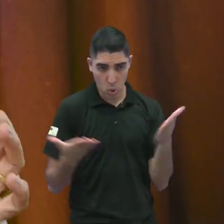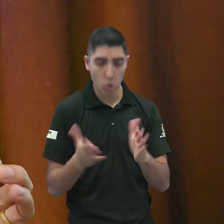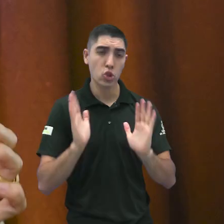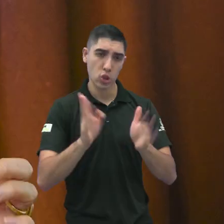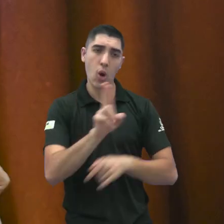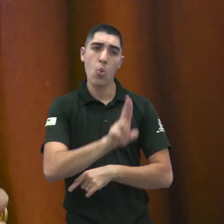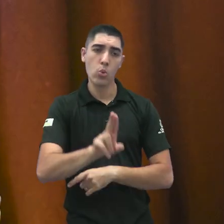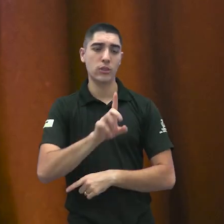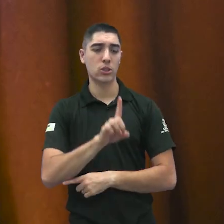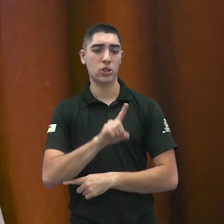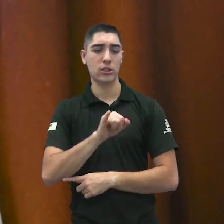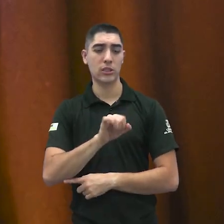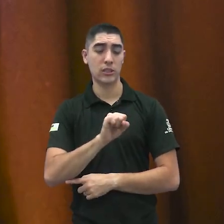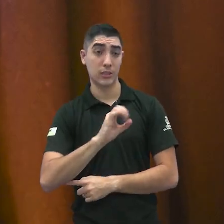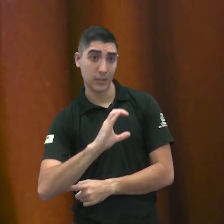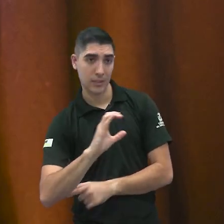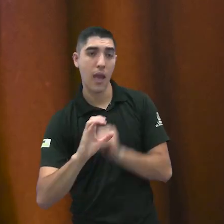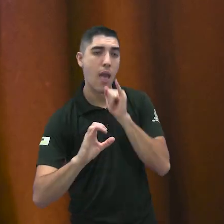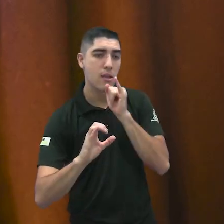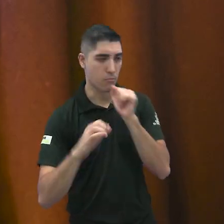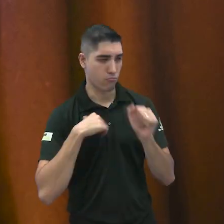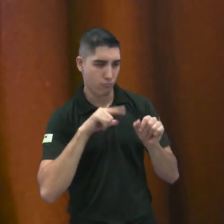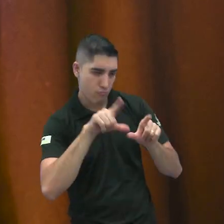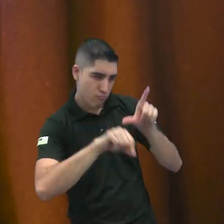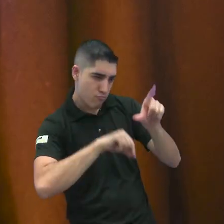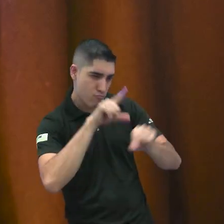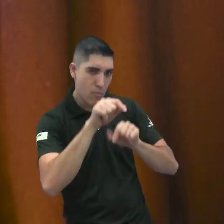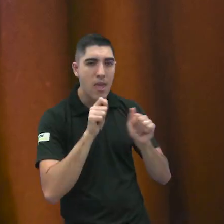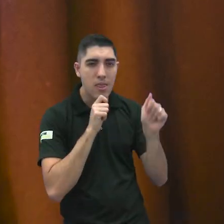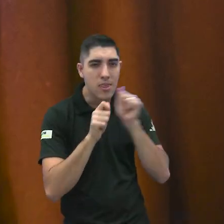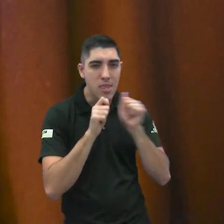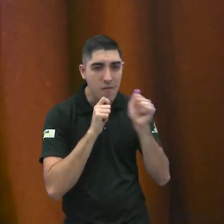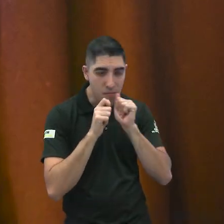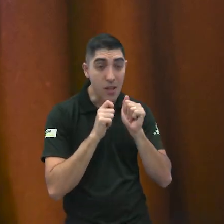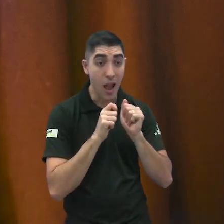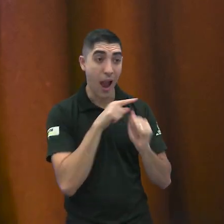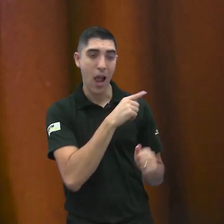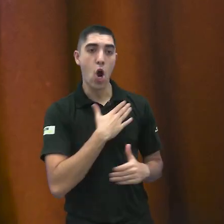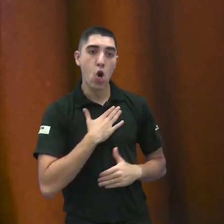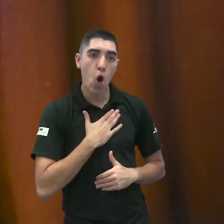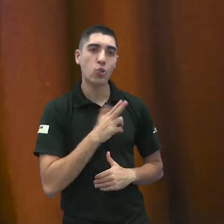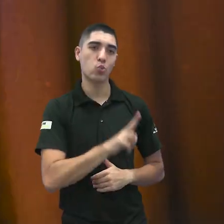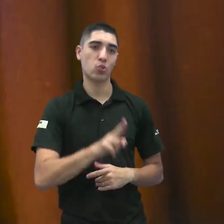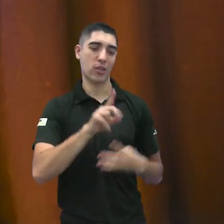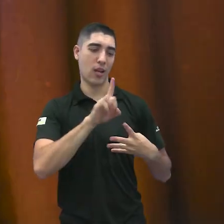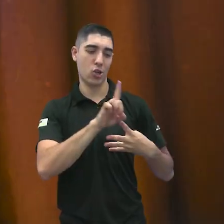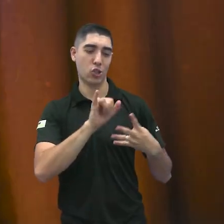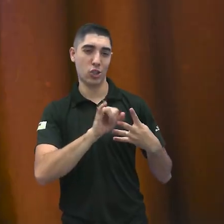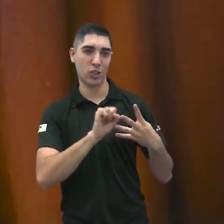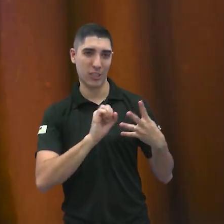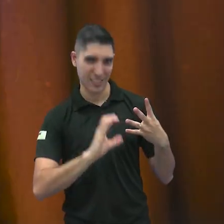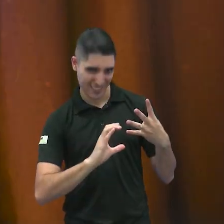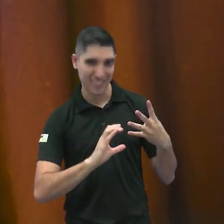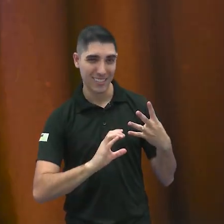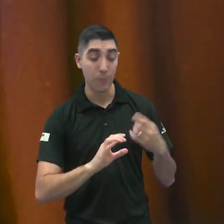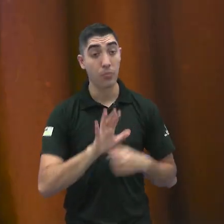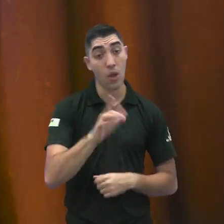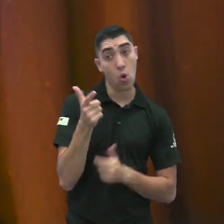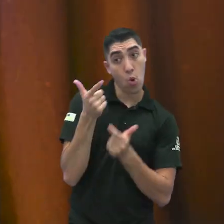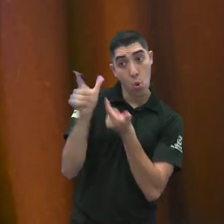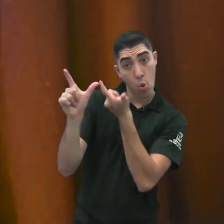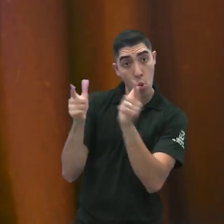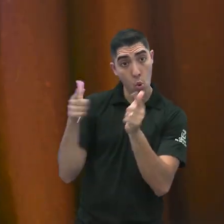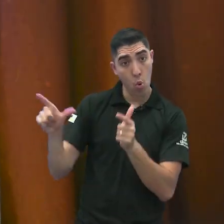hoje já usam o DISC no processo de recrutamento e seleção, para poder ter mais assertividade nesse processo, na avaliação